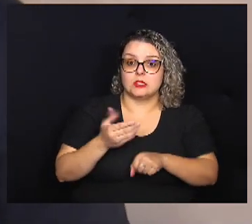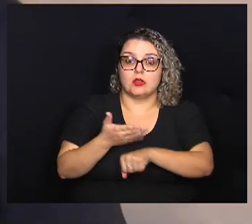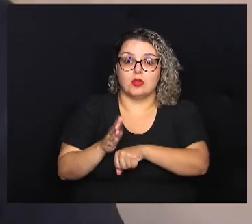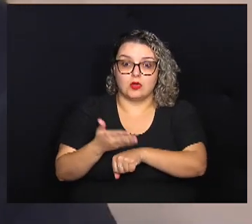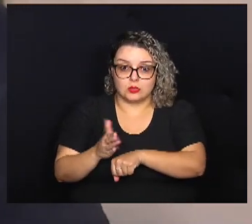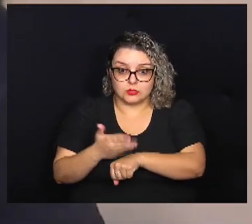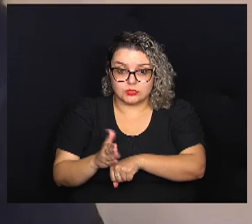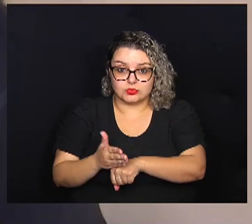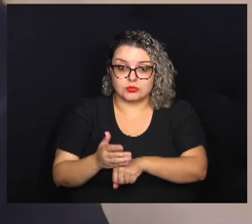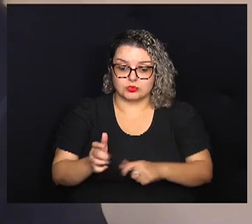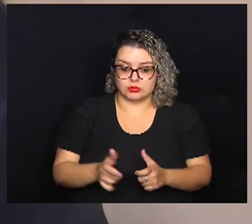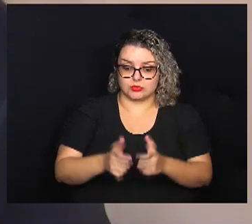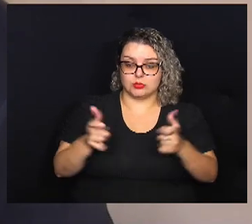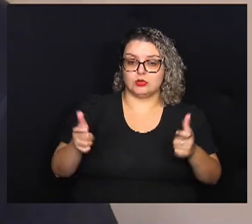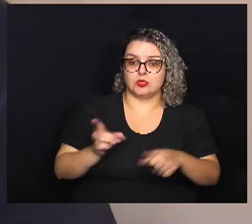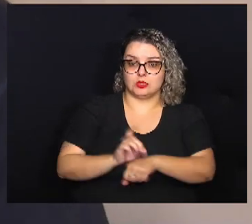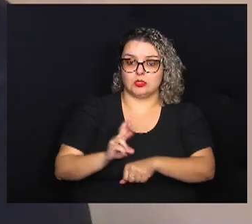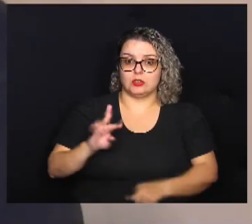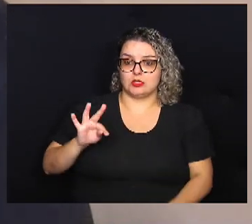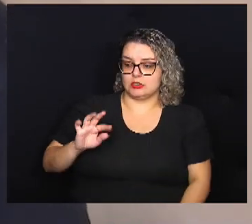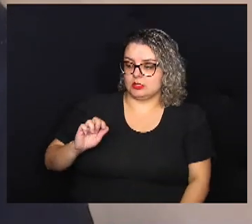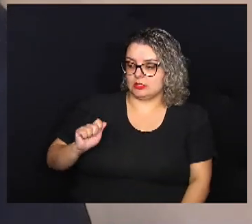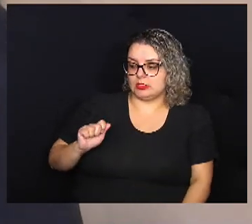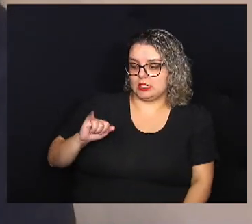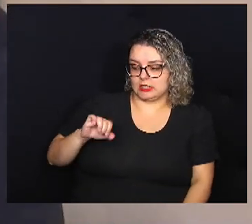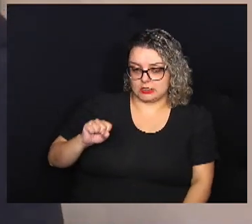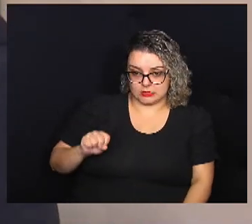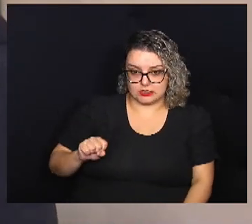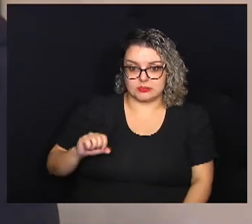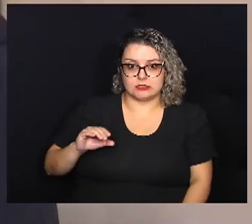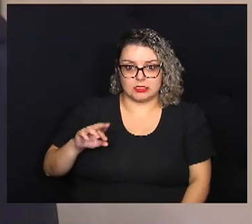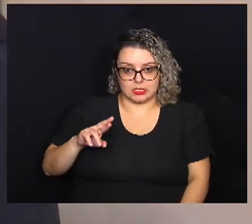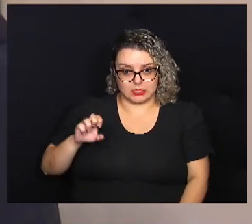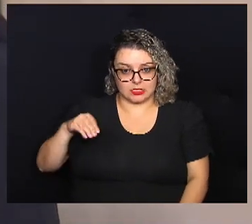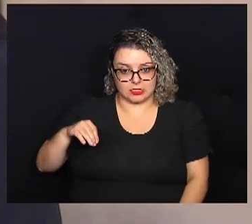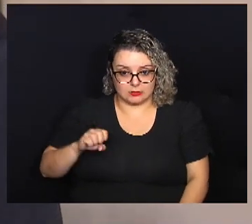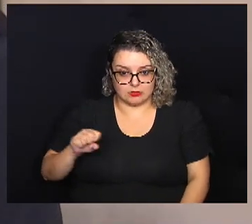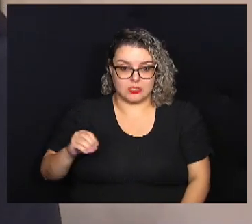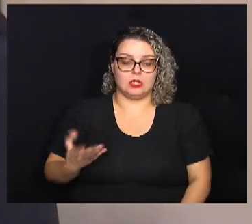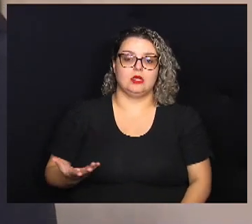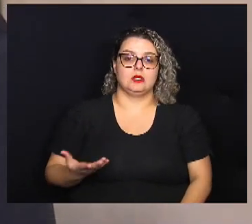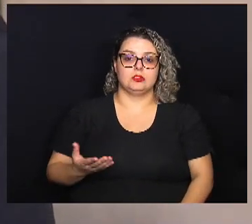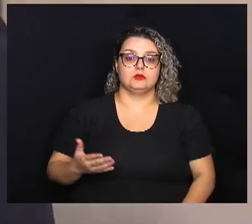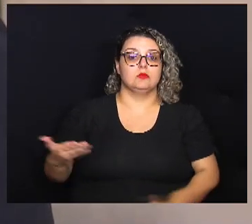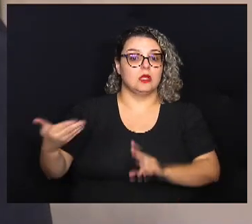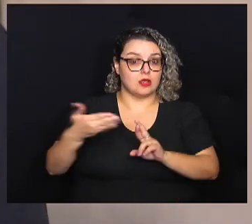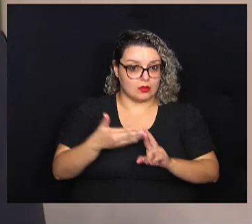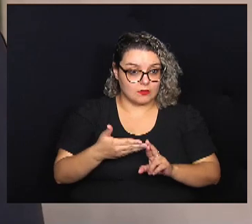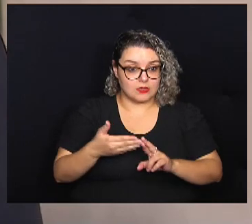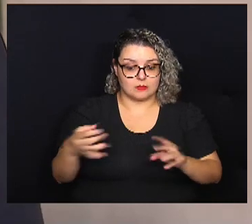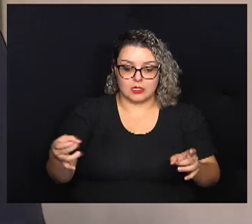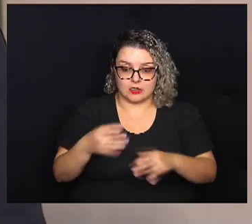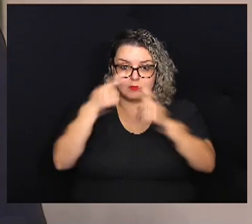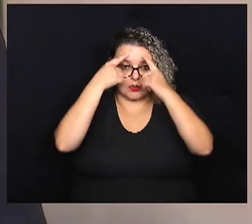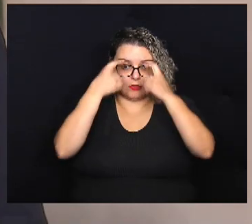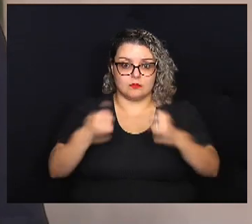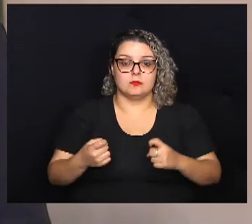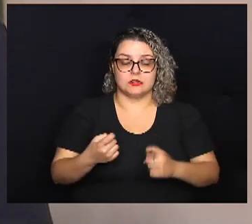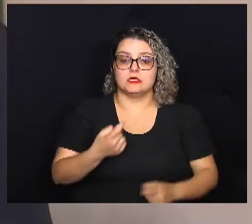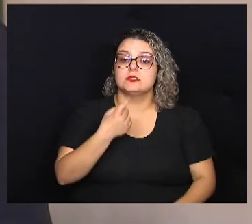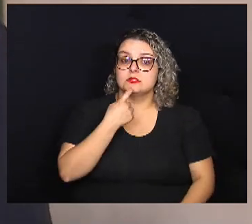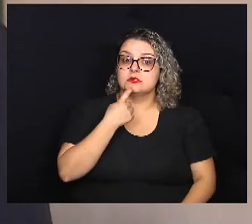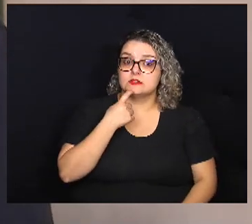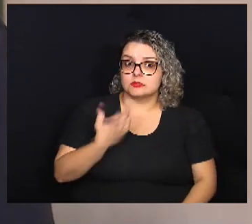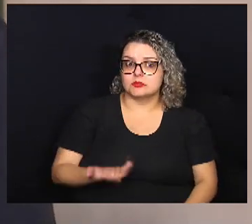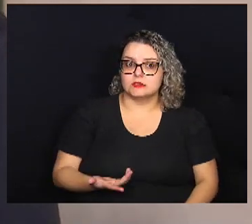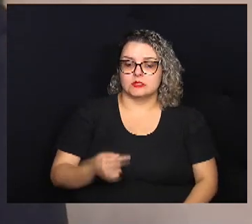treinamento grande com a doutora Thaís Cremasco, uma referência no combate à violência da mulher aqui em Campinas e na região.